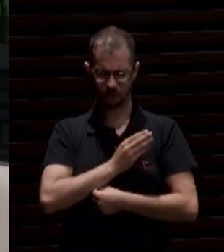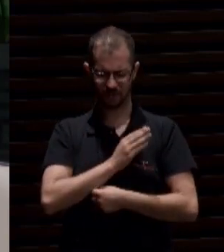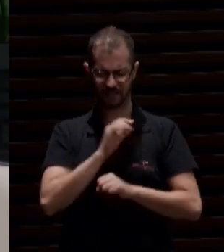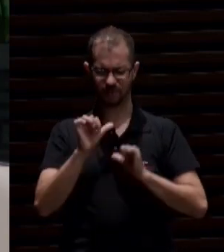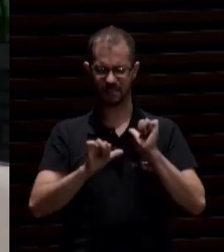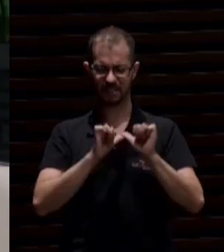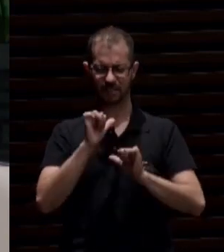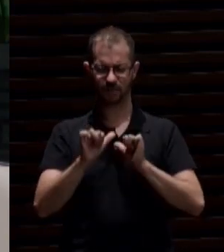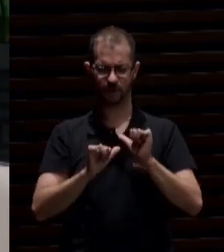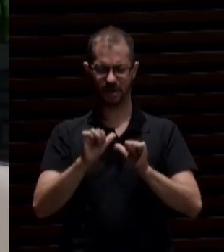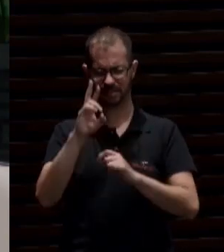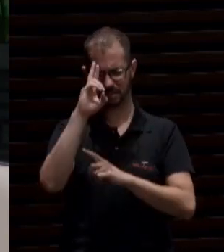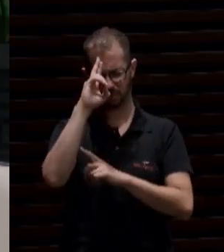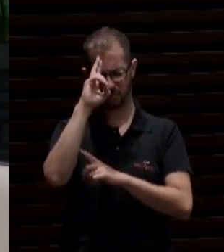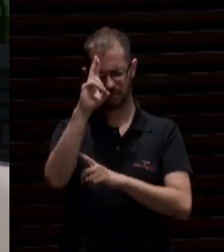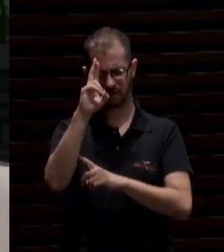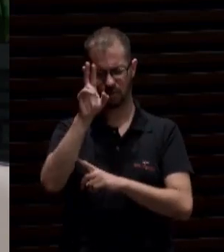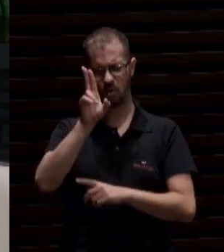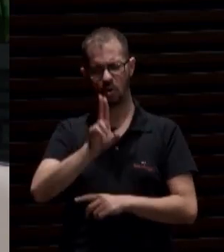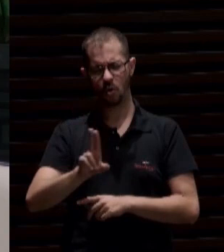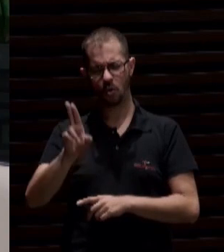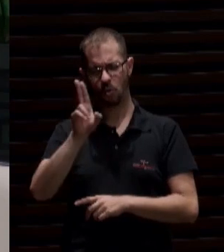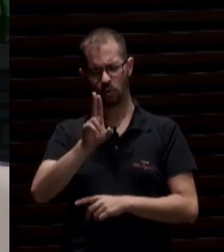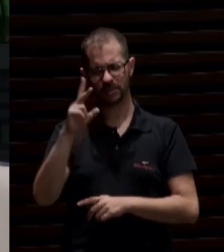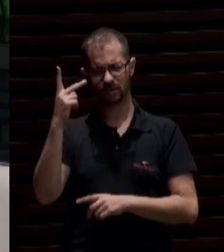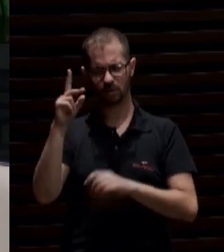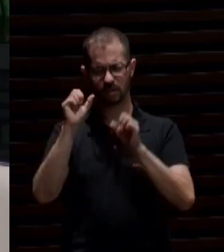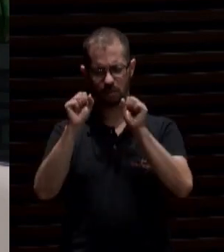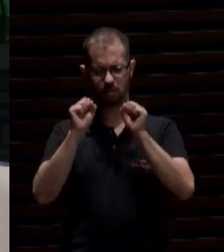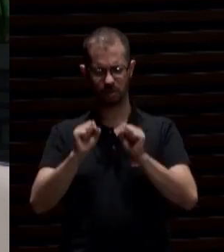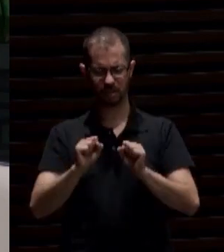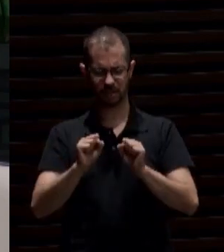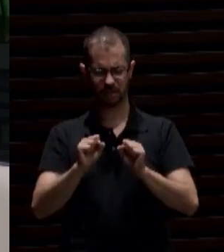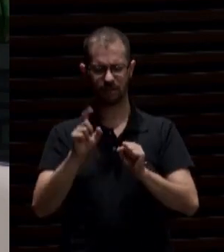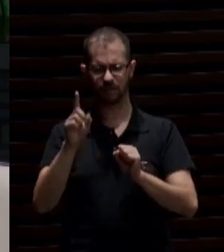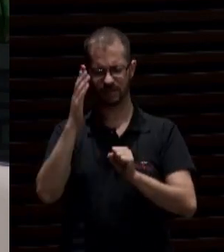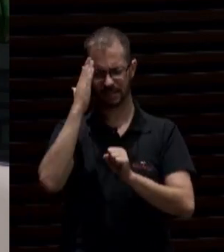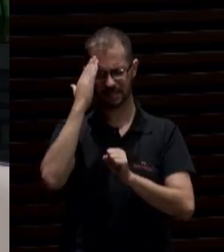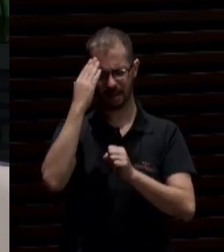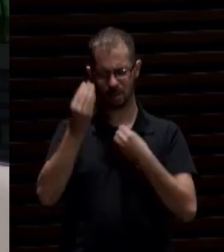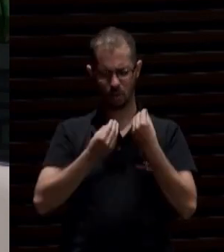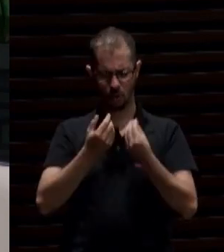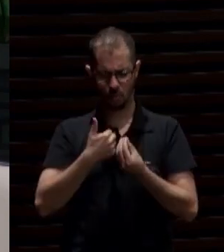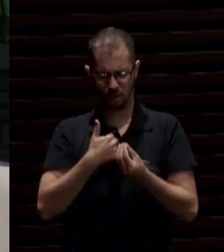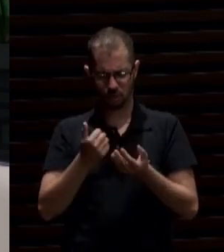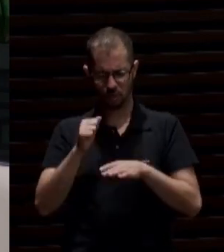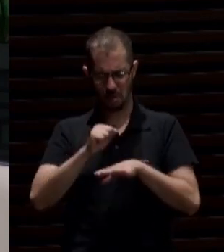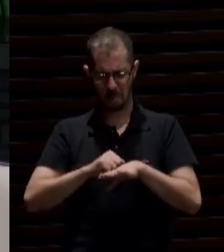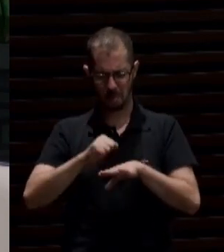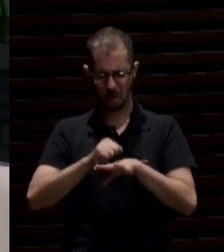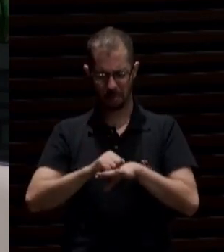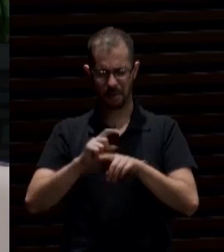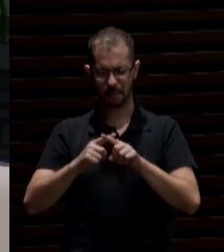Senhor. Me usa pelo teu poder, o Senhor sabe o quão pobre e miserável eu sou. Mas nós sabemos o quão